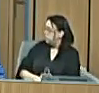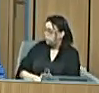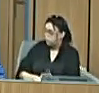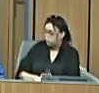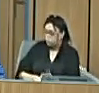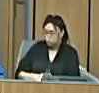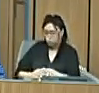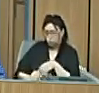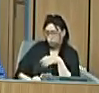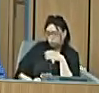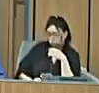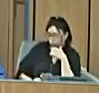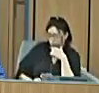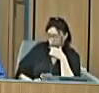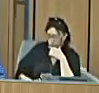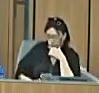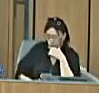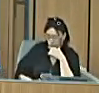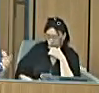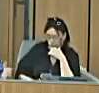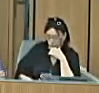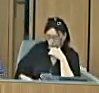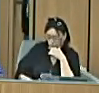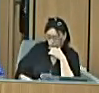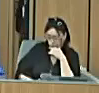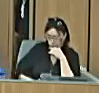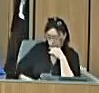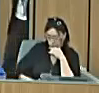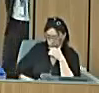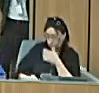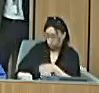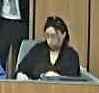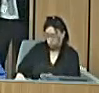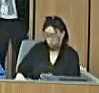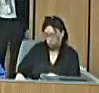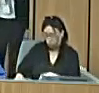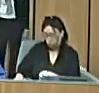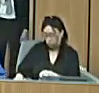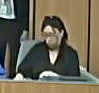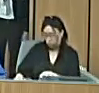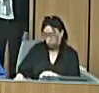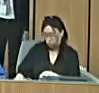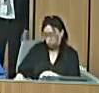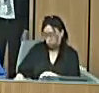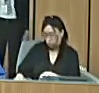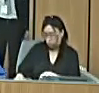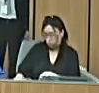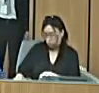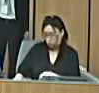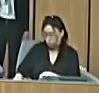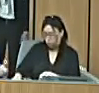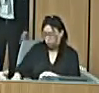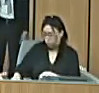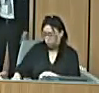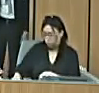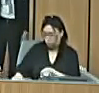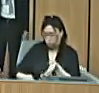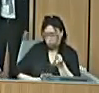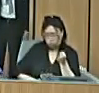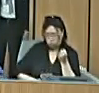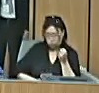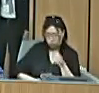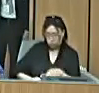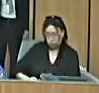né ou é um profissional ou é outro o é já a gestão ou é só os